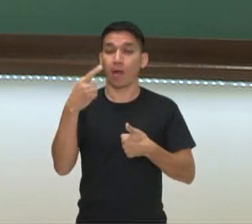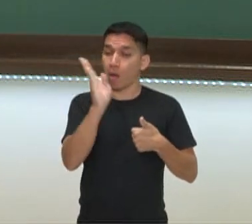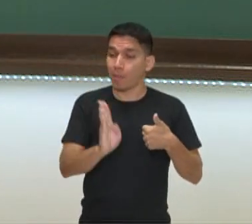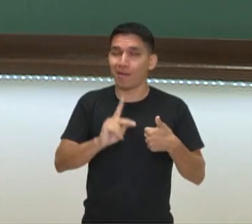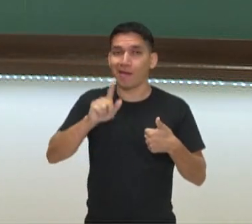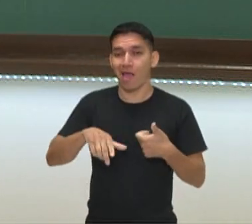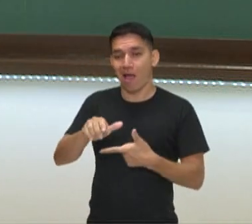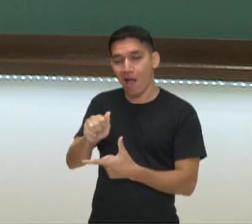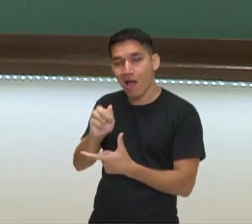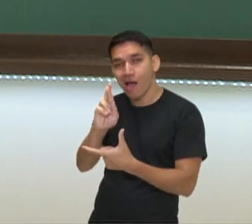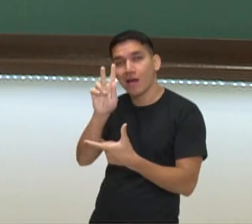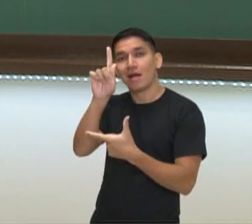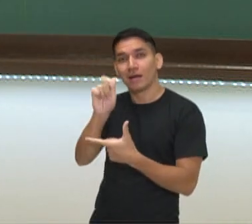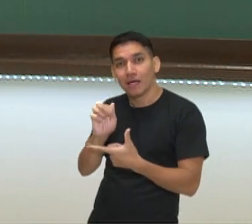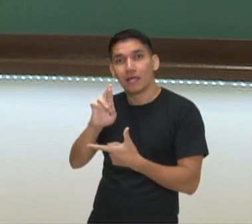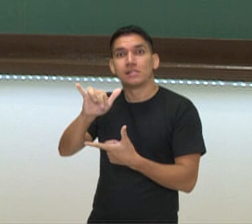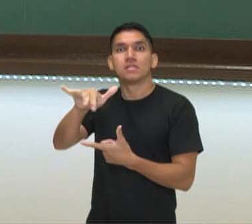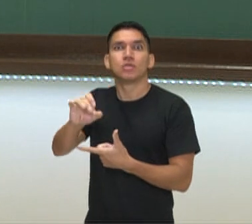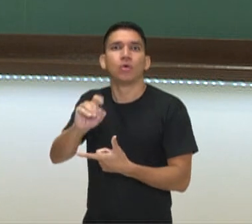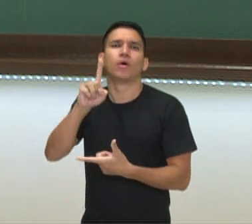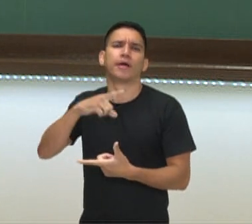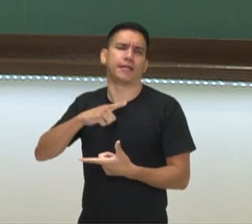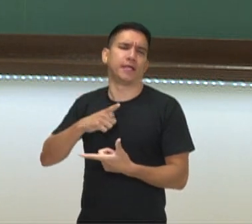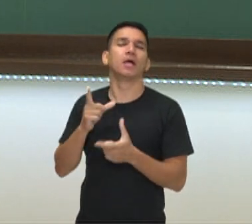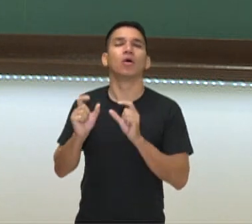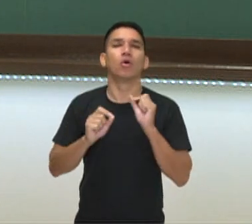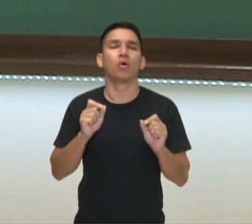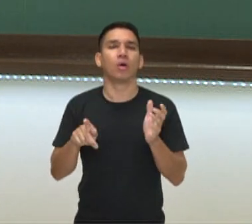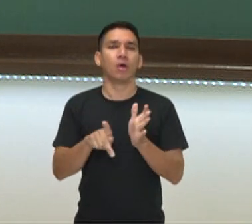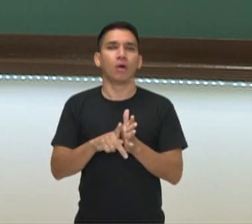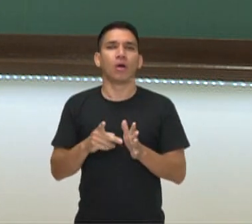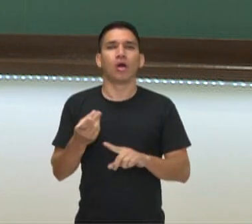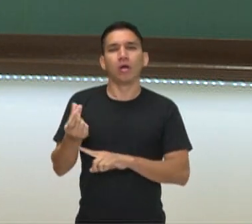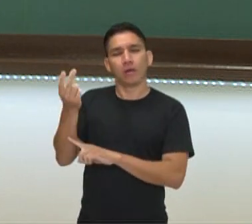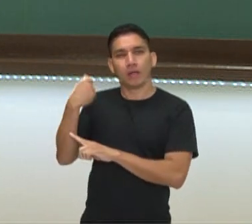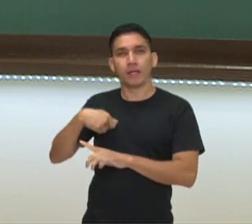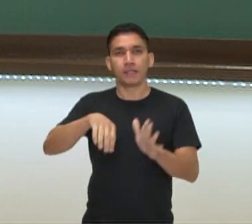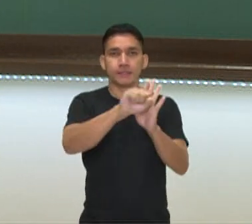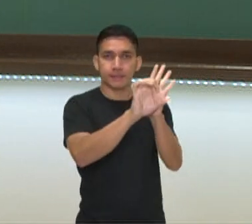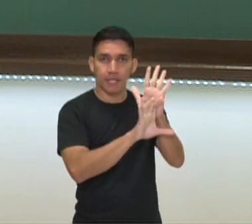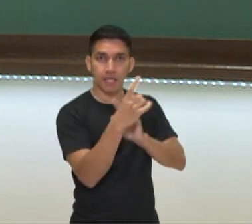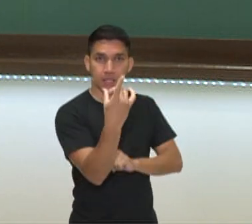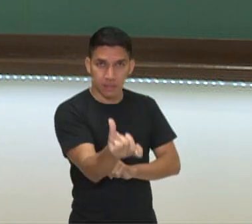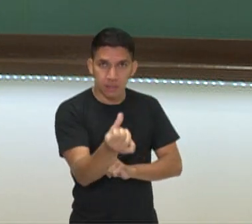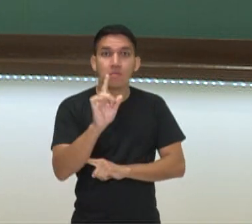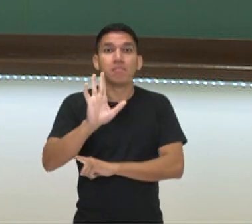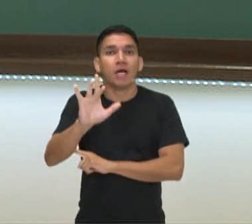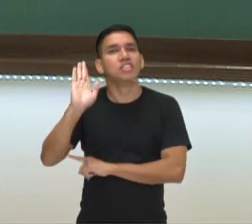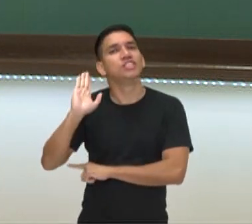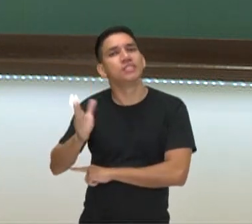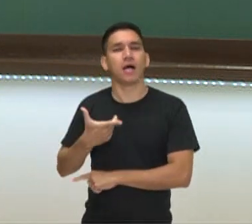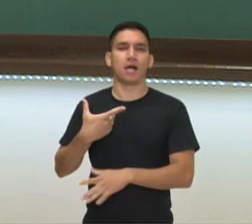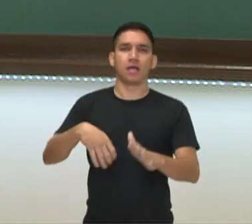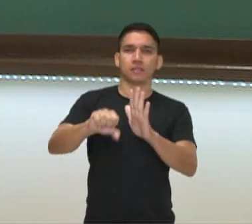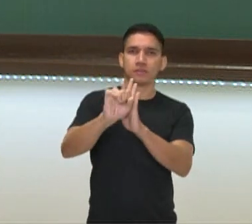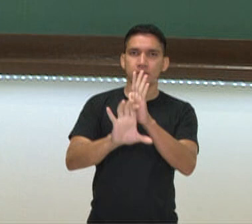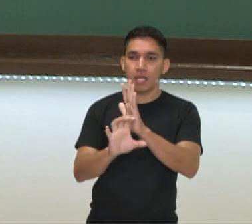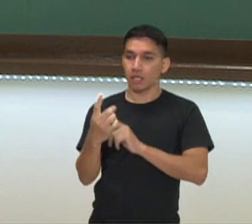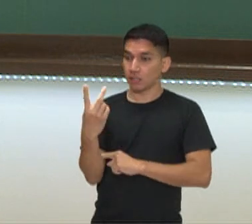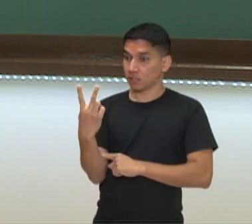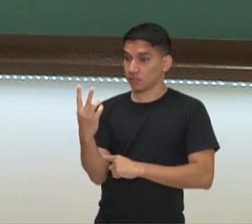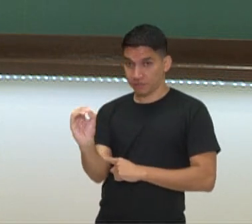agrário desde o seu princípio, como era a questão proveniente do século XVI, mas já no século